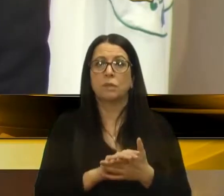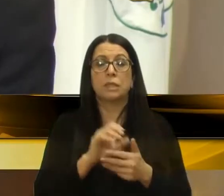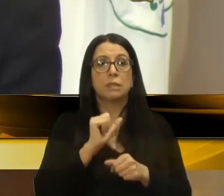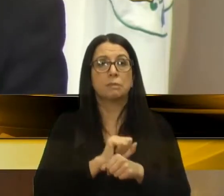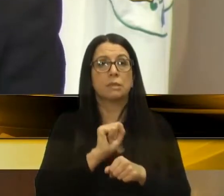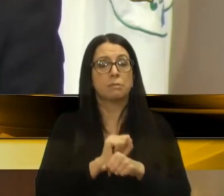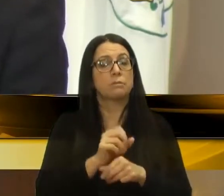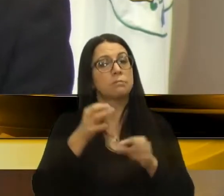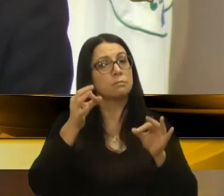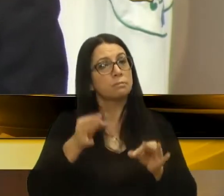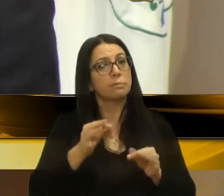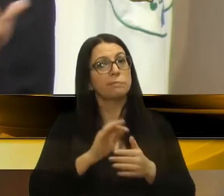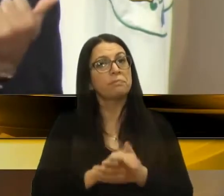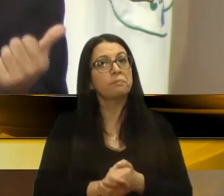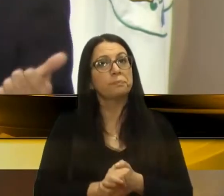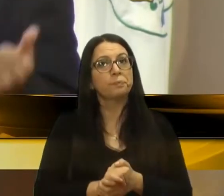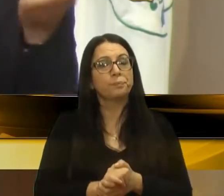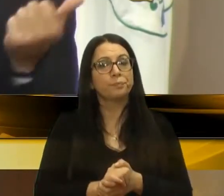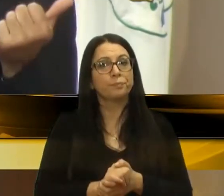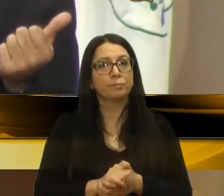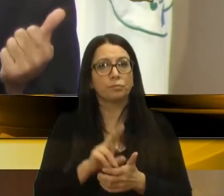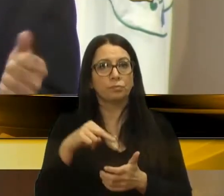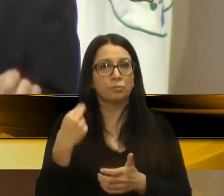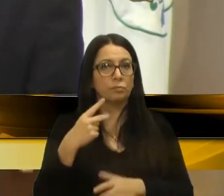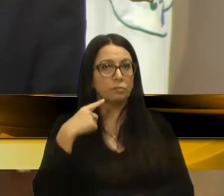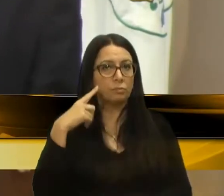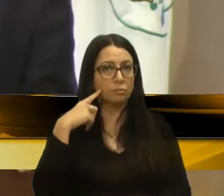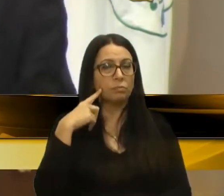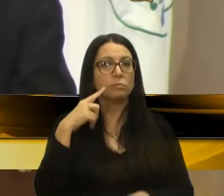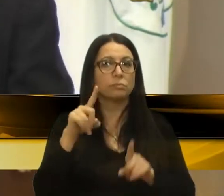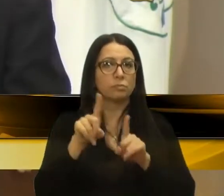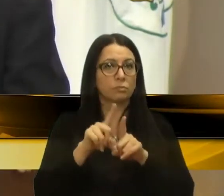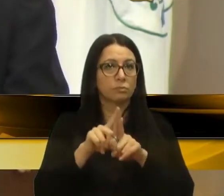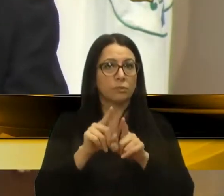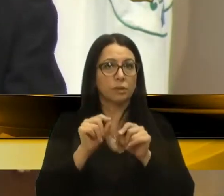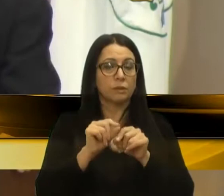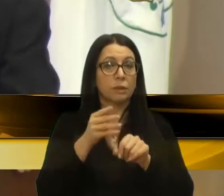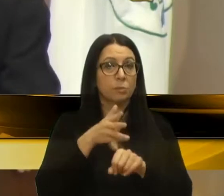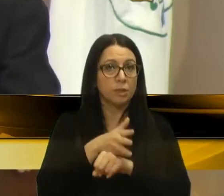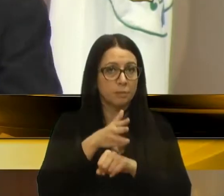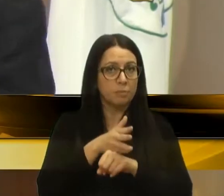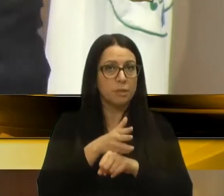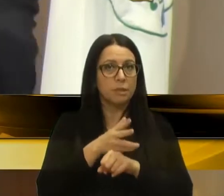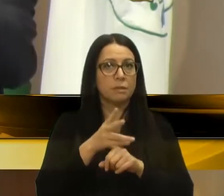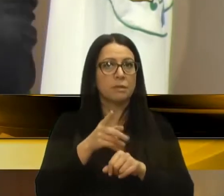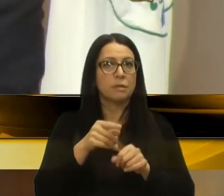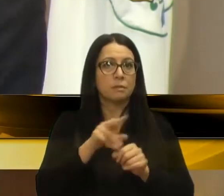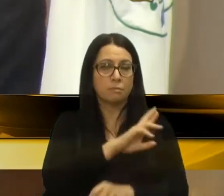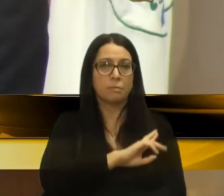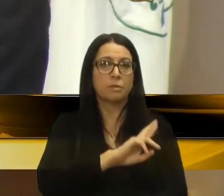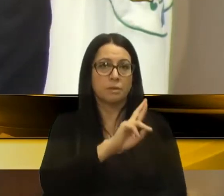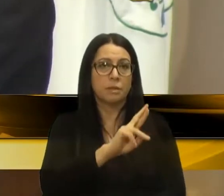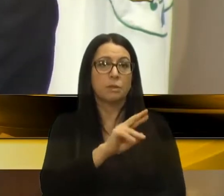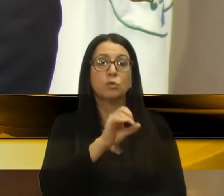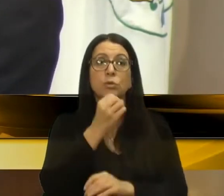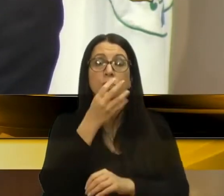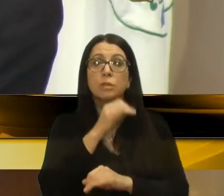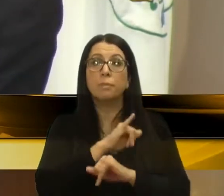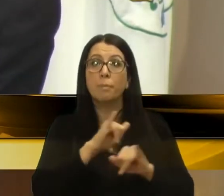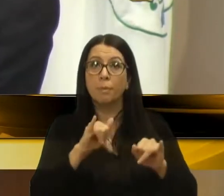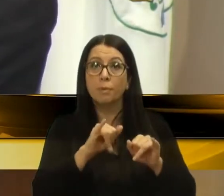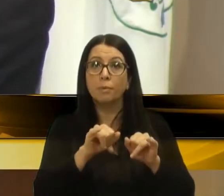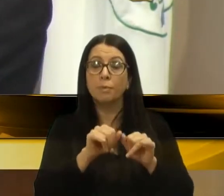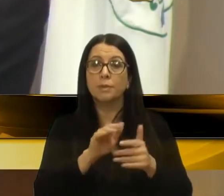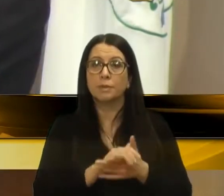esperamos, eu tenho certeza que os nossos deputados lá também, se eles participarem, mandar algum representante, eles vão ter notícias boas para